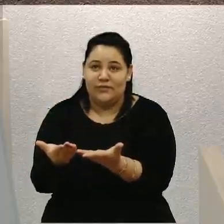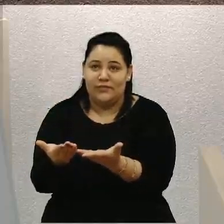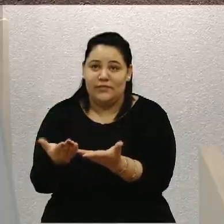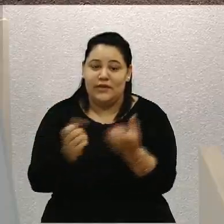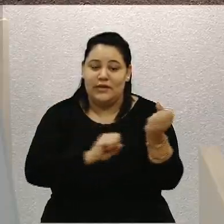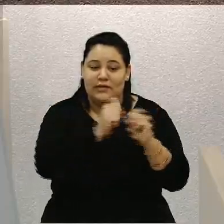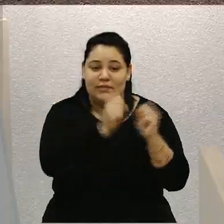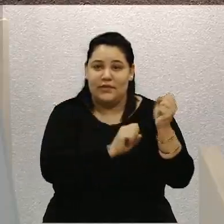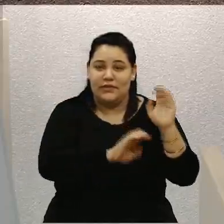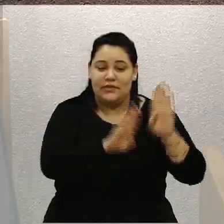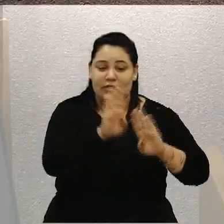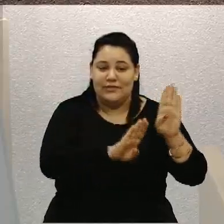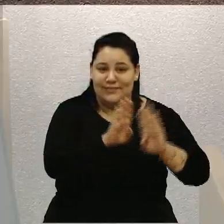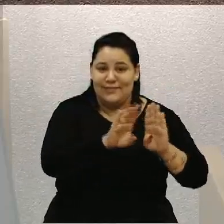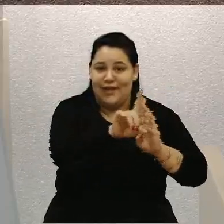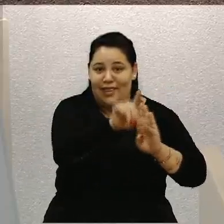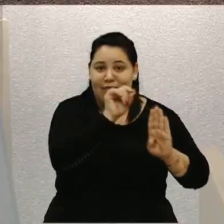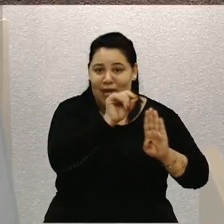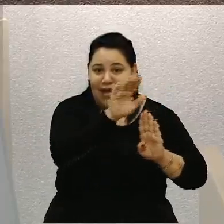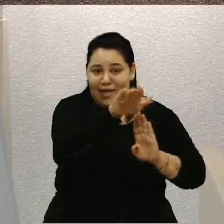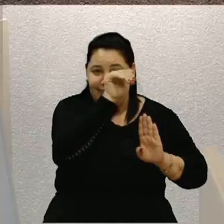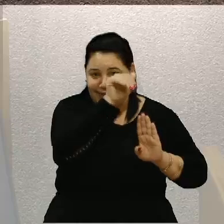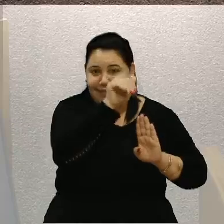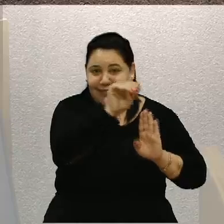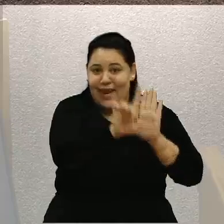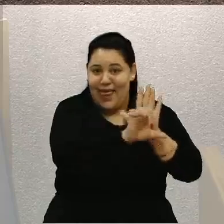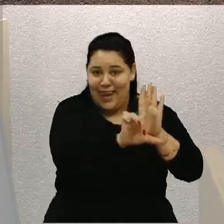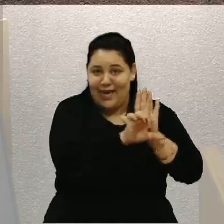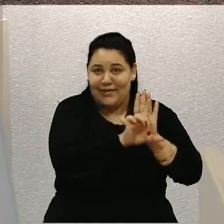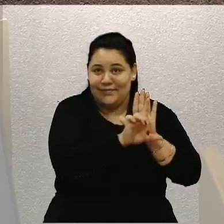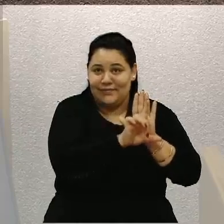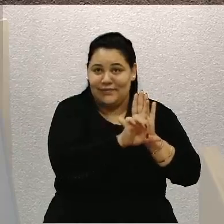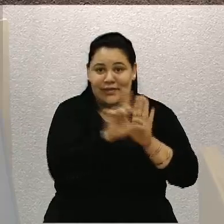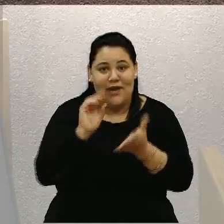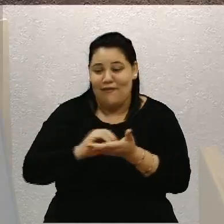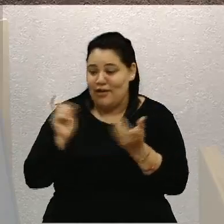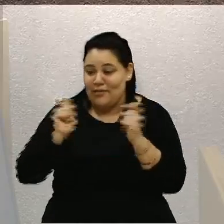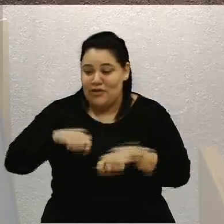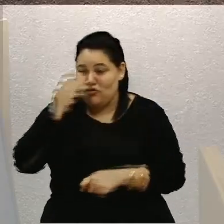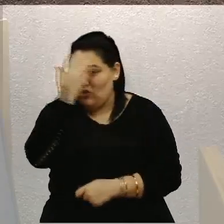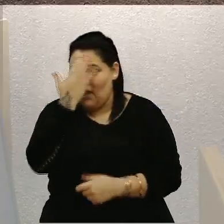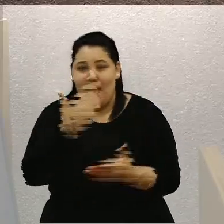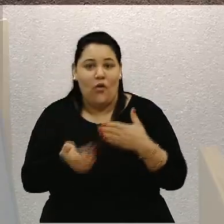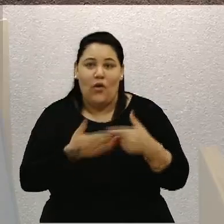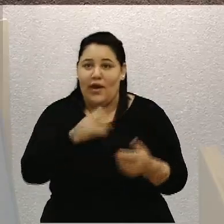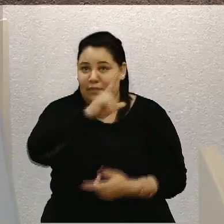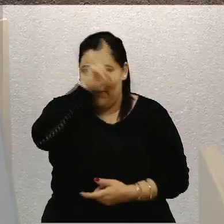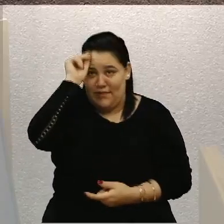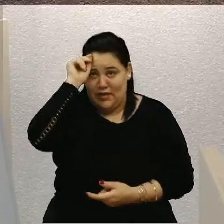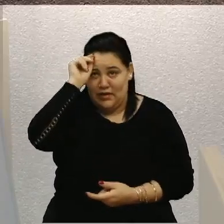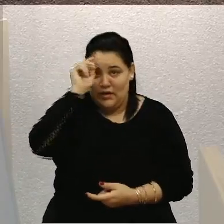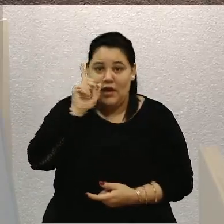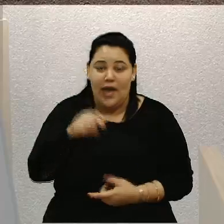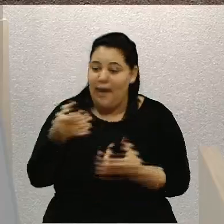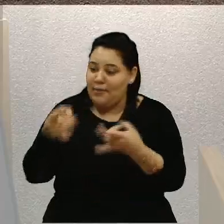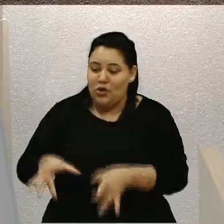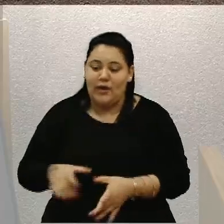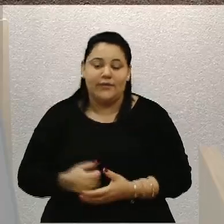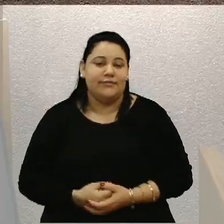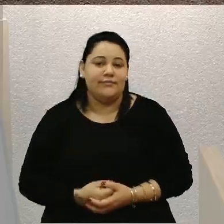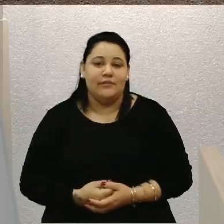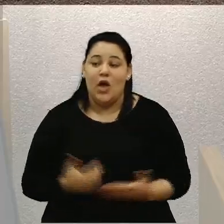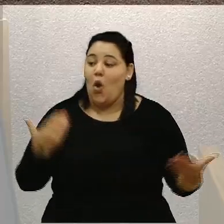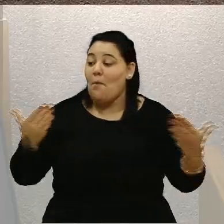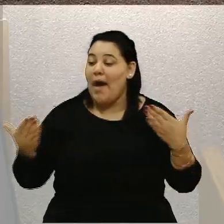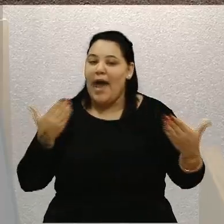legislação federal, que aí não é incompetência do prefeito Adiló, vai ser de qualquer prefeito, são abandonadas. Então a gente